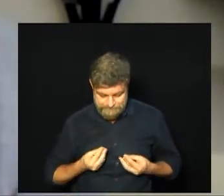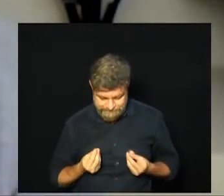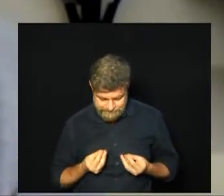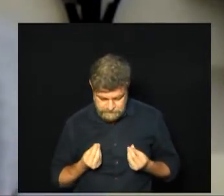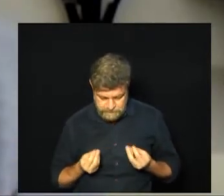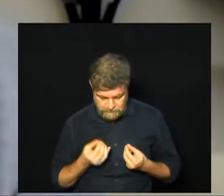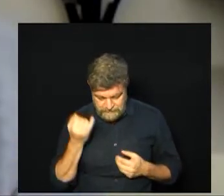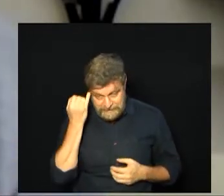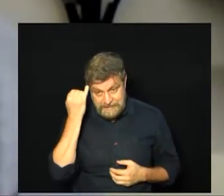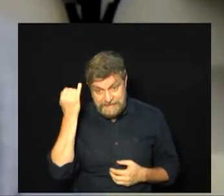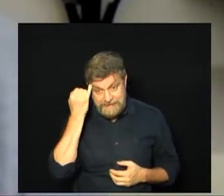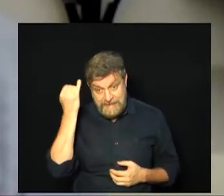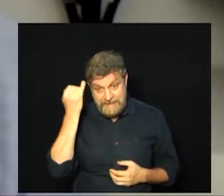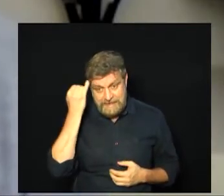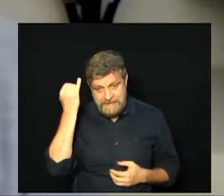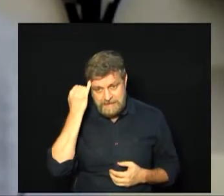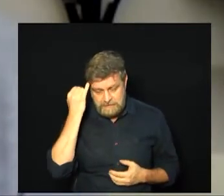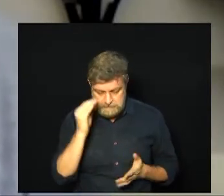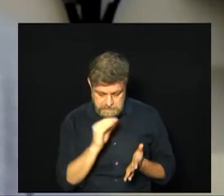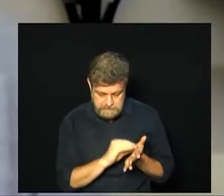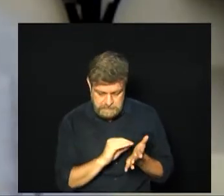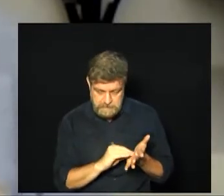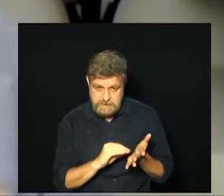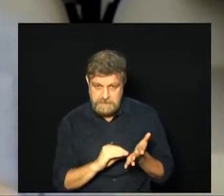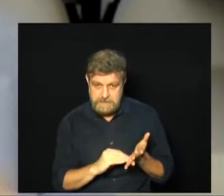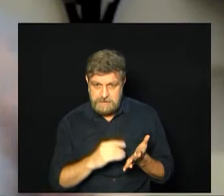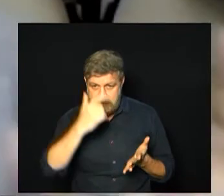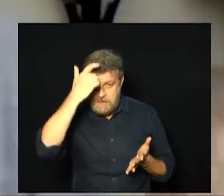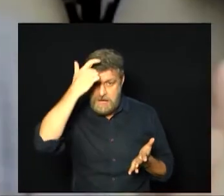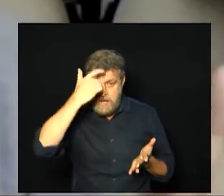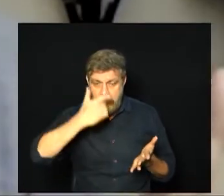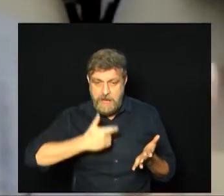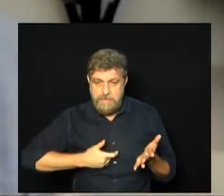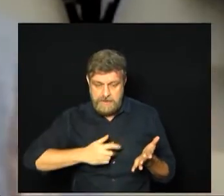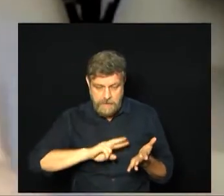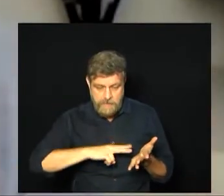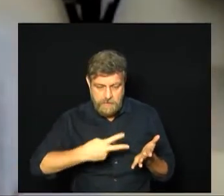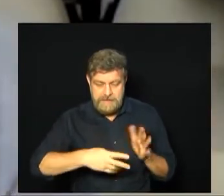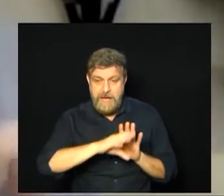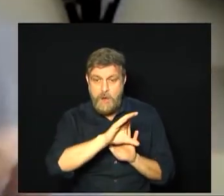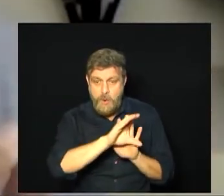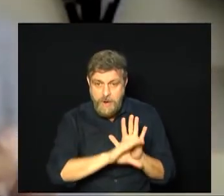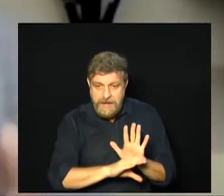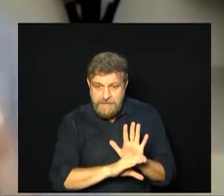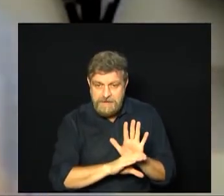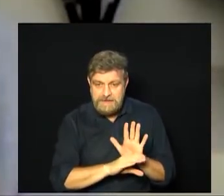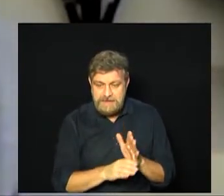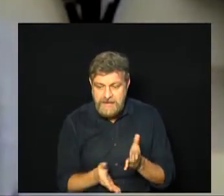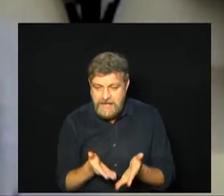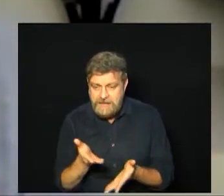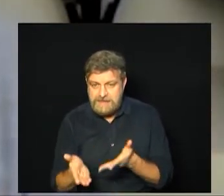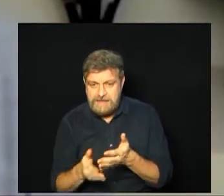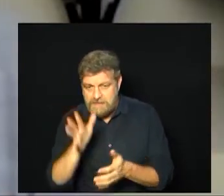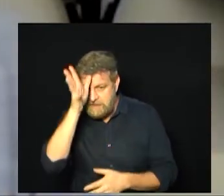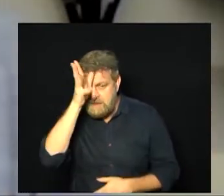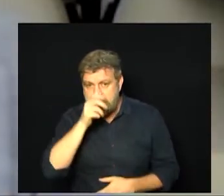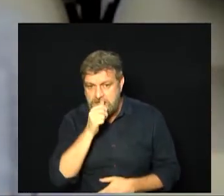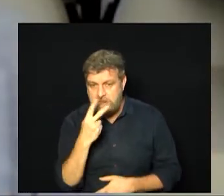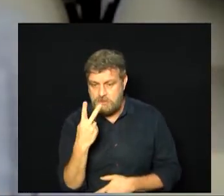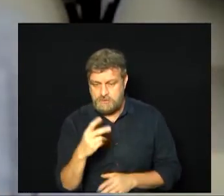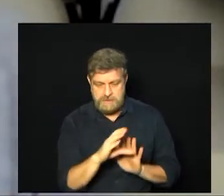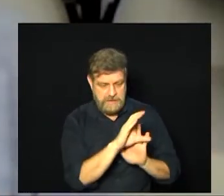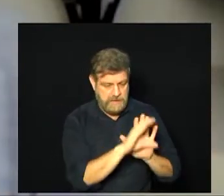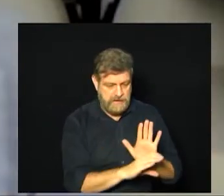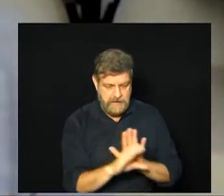muitas ideias para eu transformar o capítulo Terapia do Galo em 2 capítulos. Eu